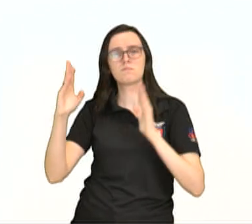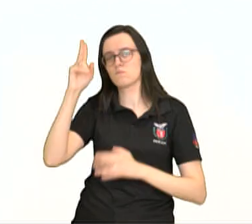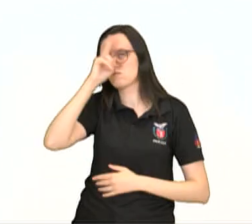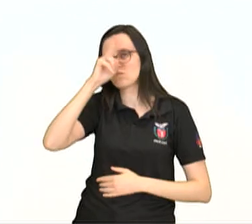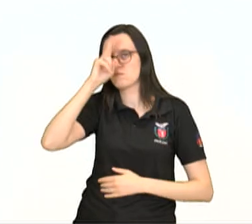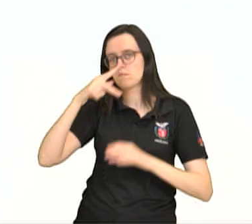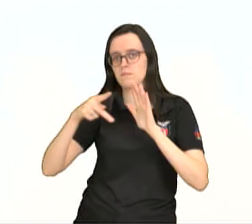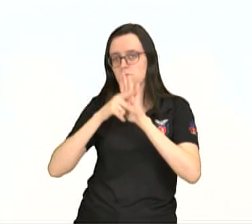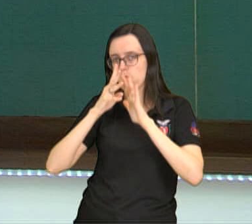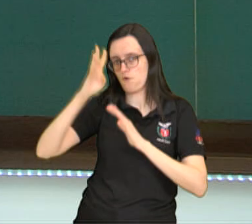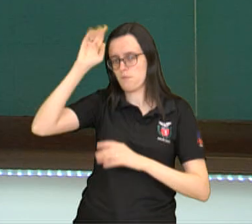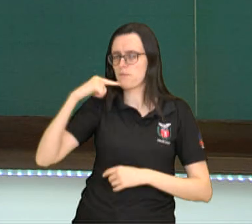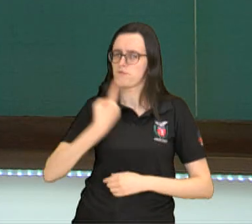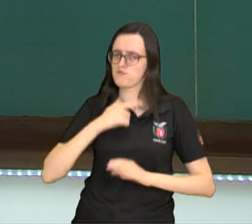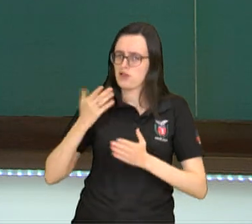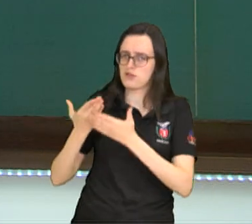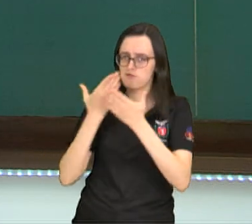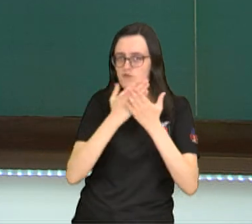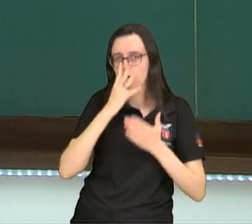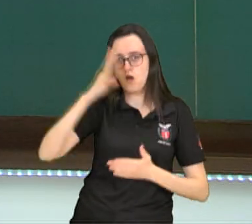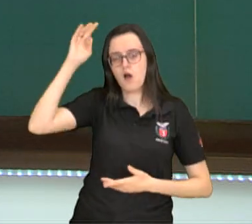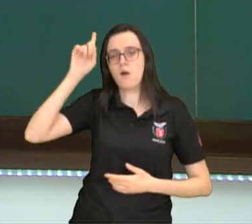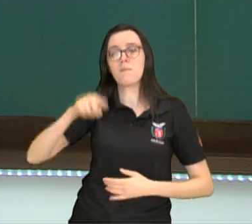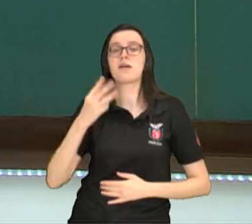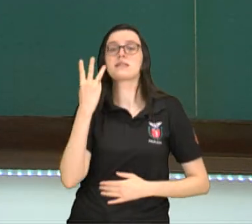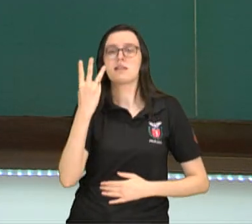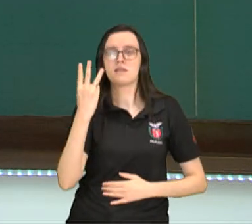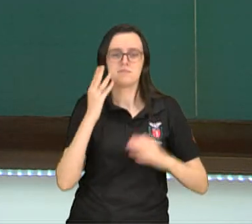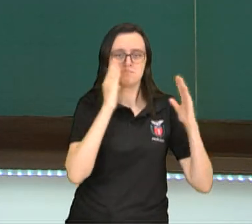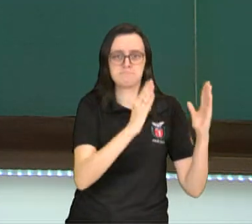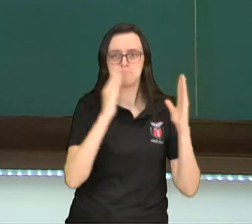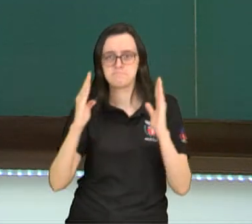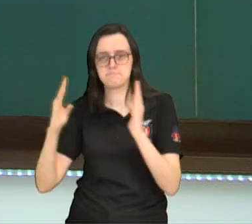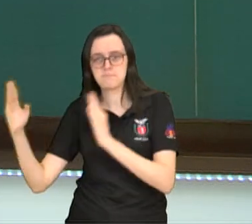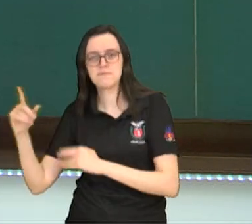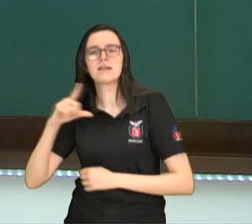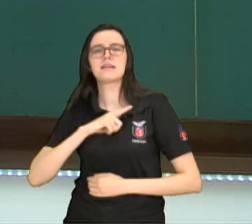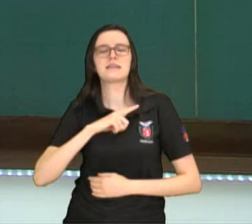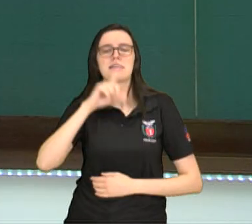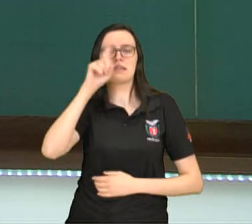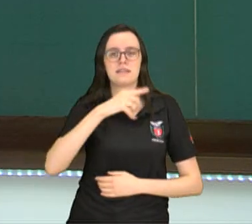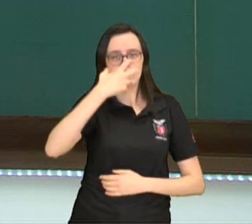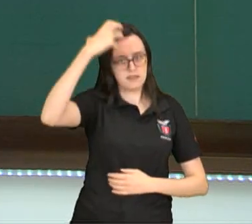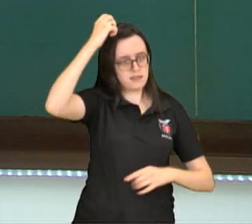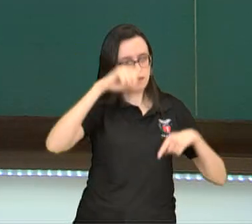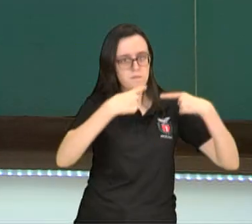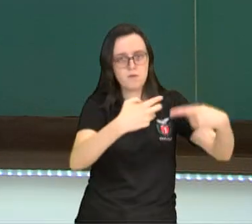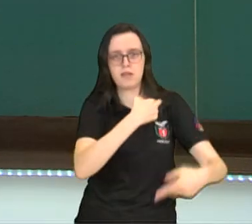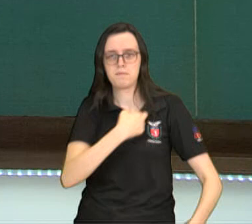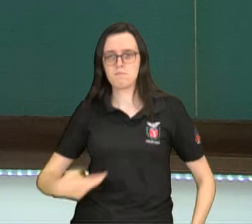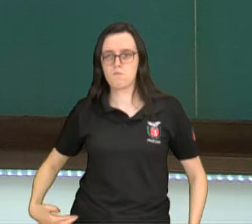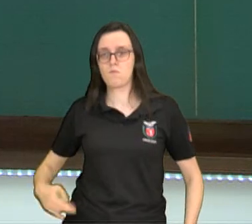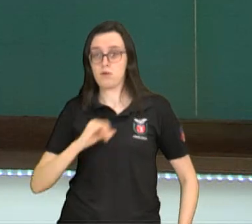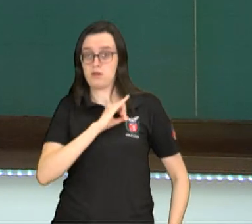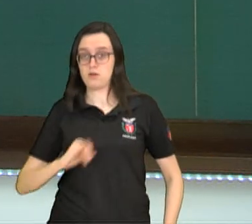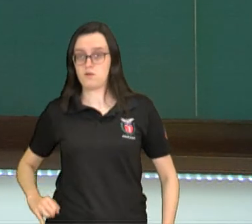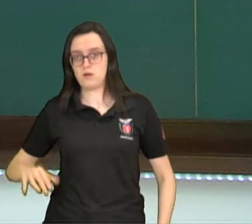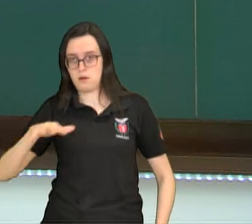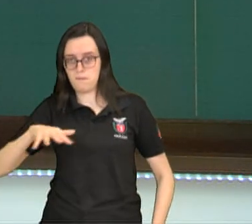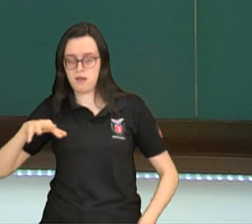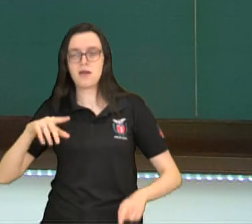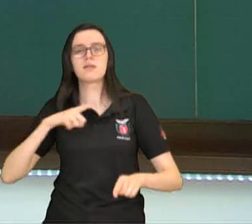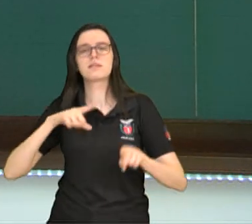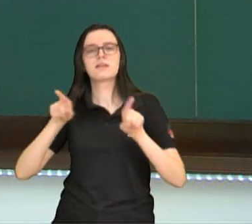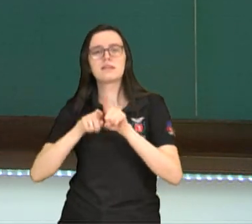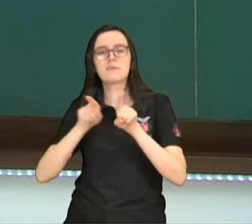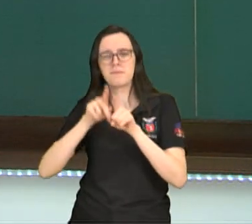de Roma, né, a gente viu que Roma é dividida em três, a monarquia, a república e o império. Os